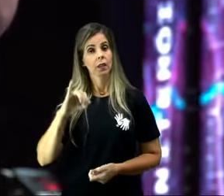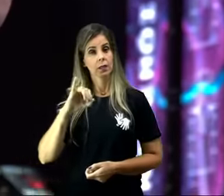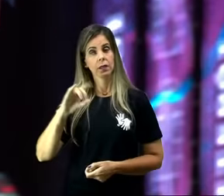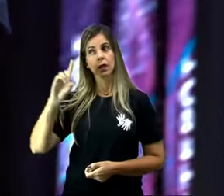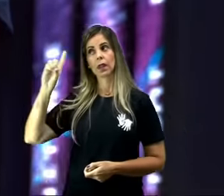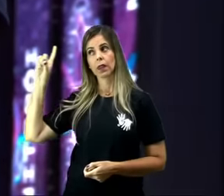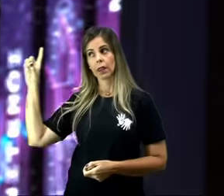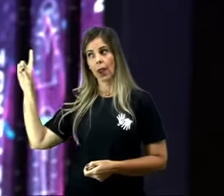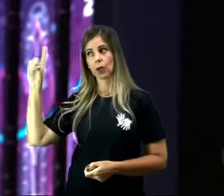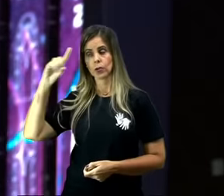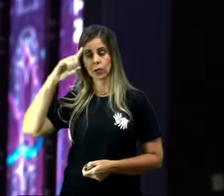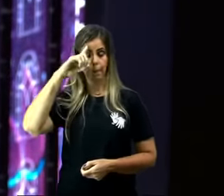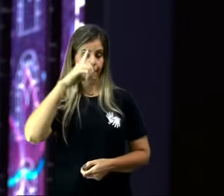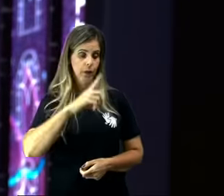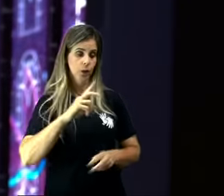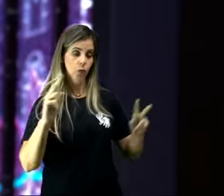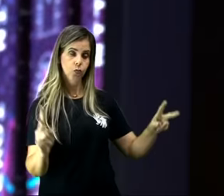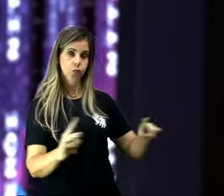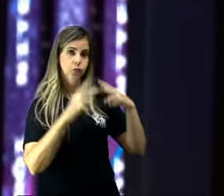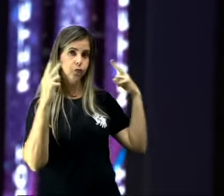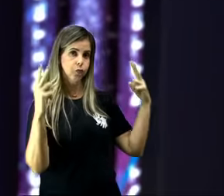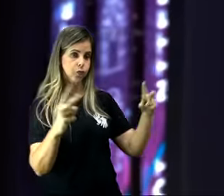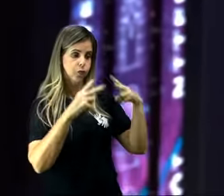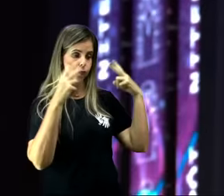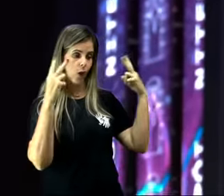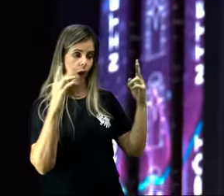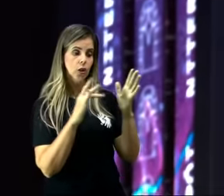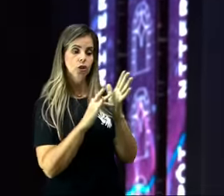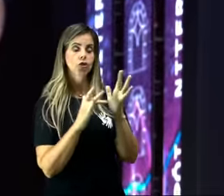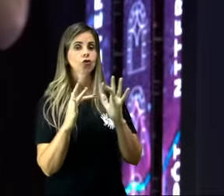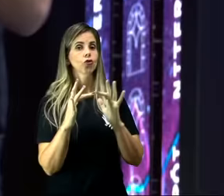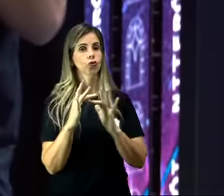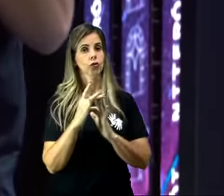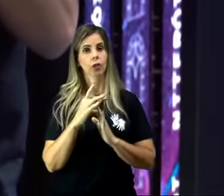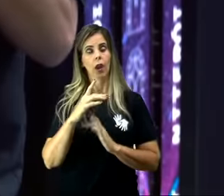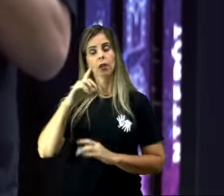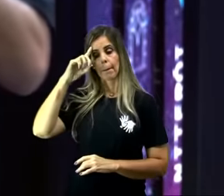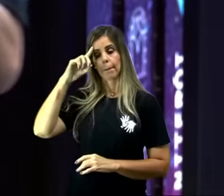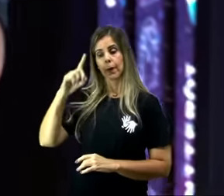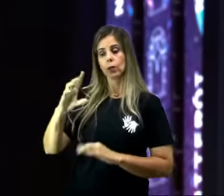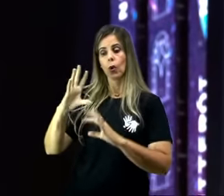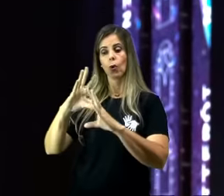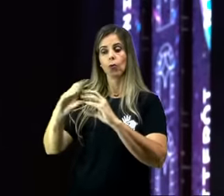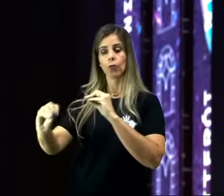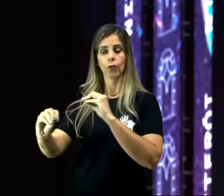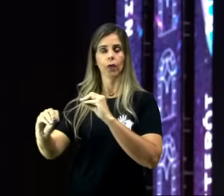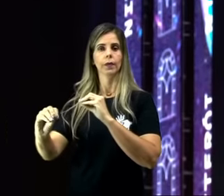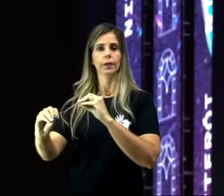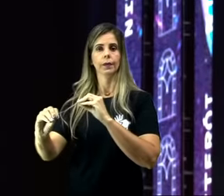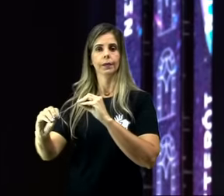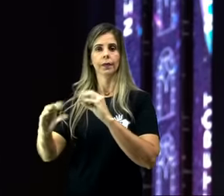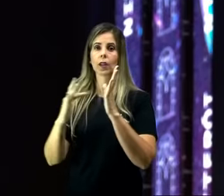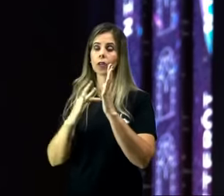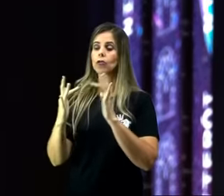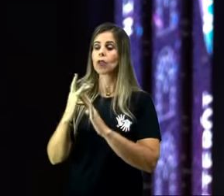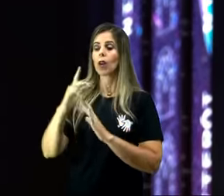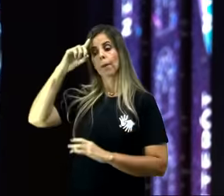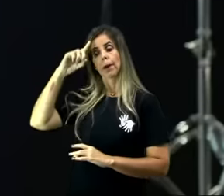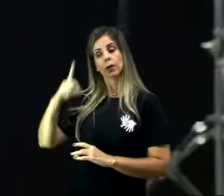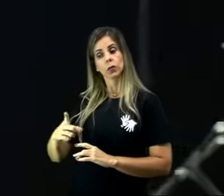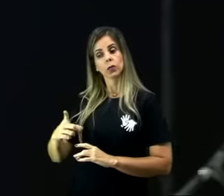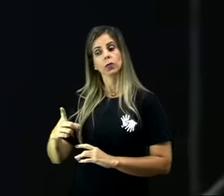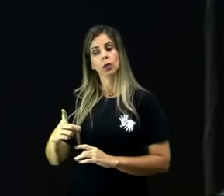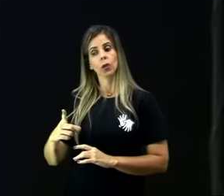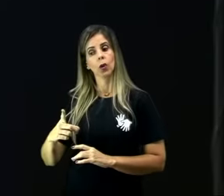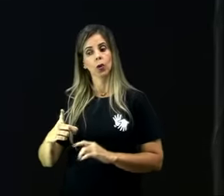enviou aquela tempestade e foi Jesus que repreendeu, Jesus estaria repreendendo quem? Olha lá, você não quer falar porque